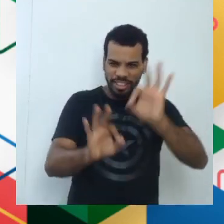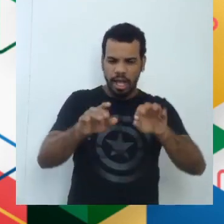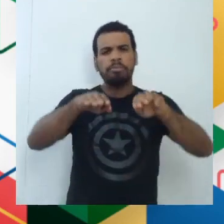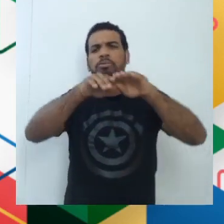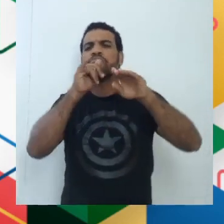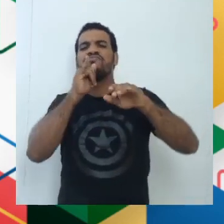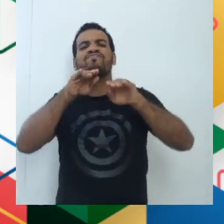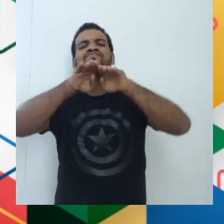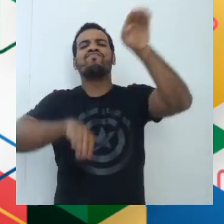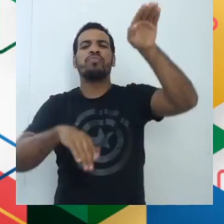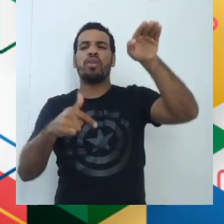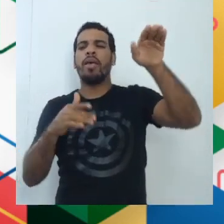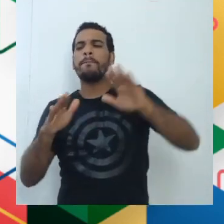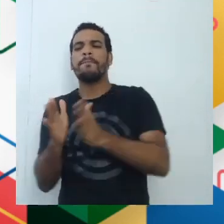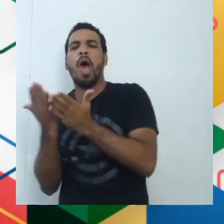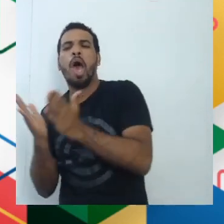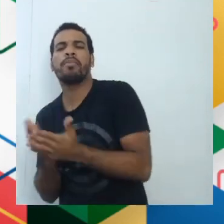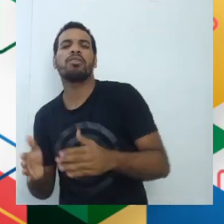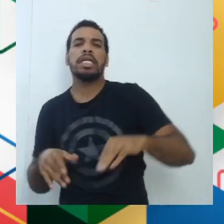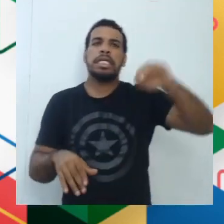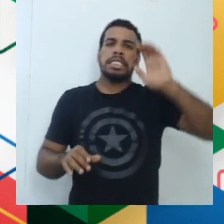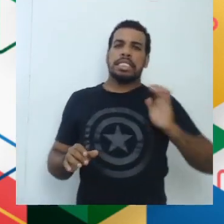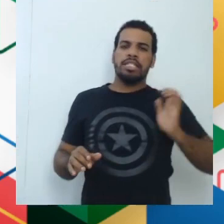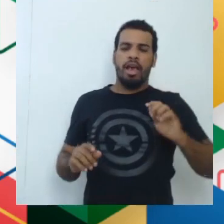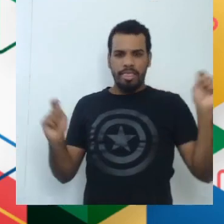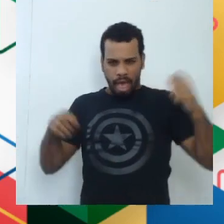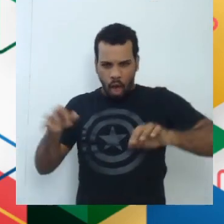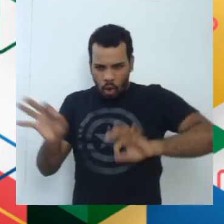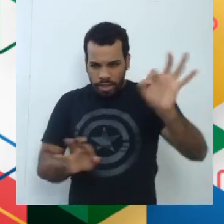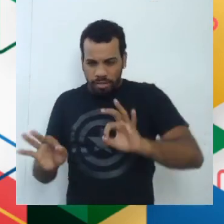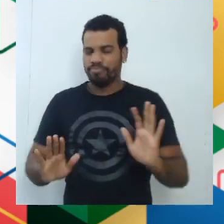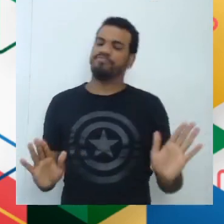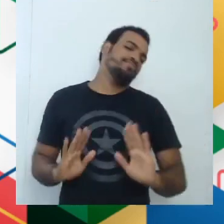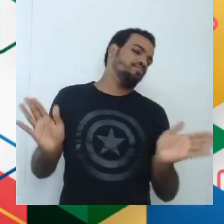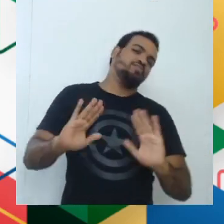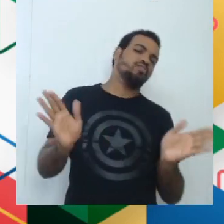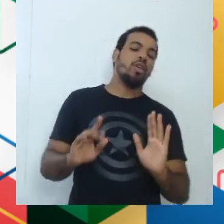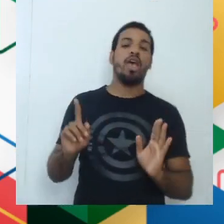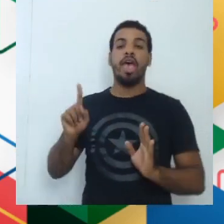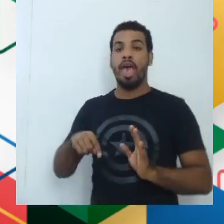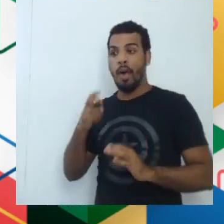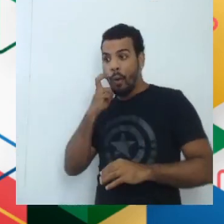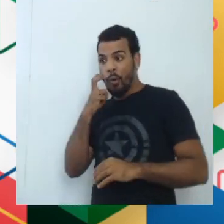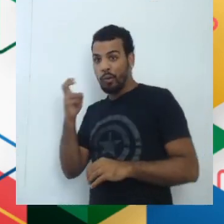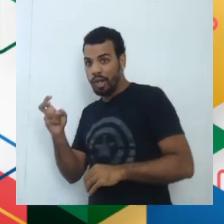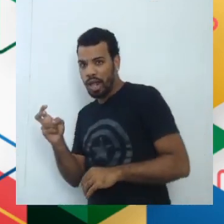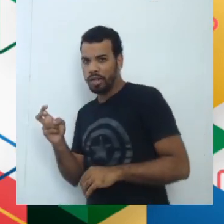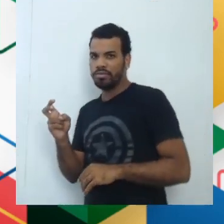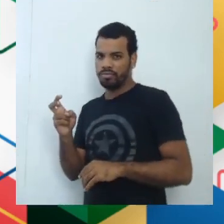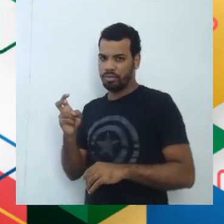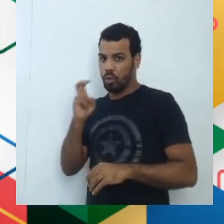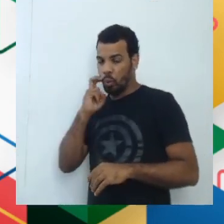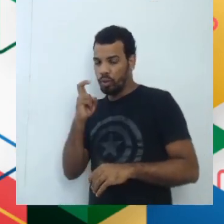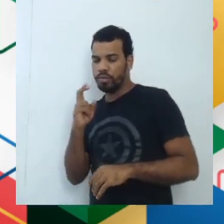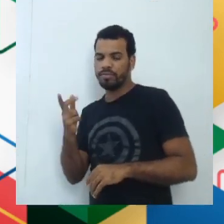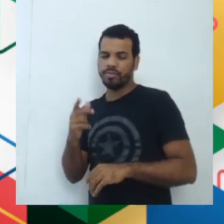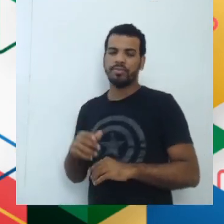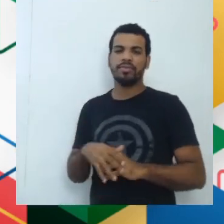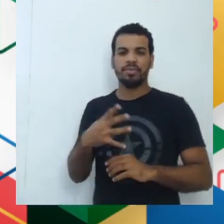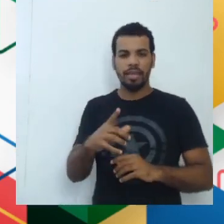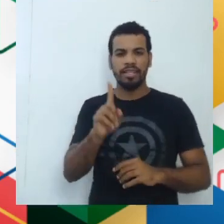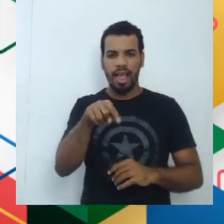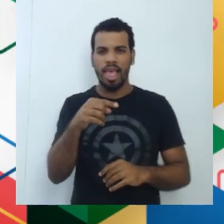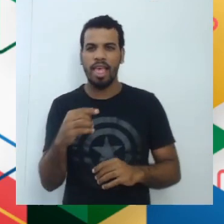elas são organizadas com base na tradição, com base na cultura, mas com base nas desigualdades sociais de jeito nenhum. Muito pelo